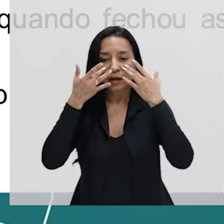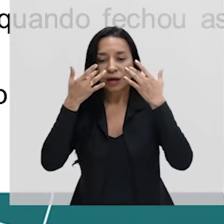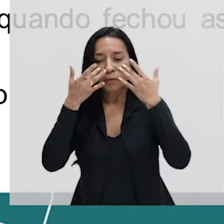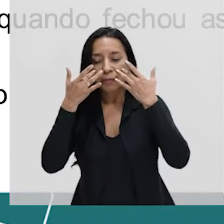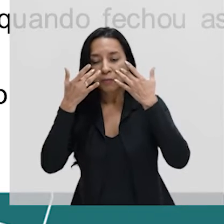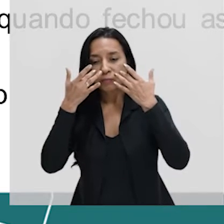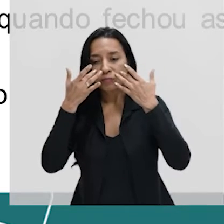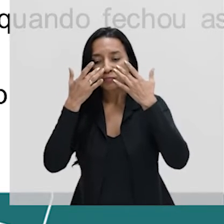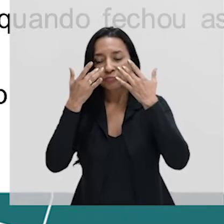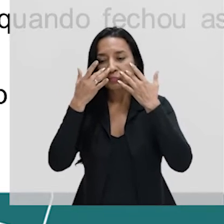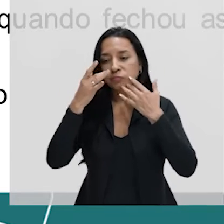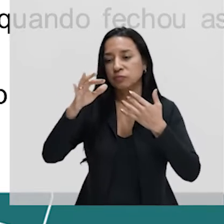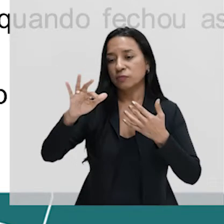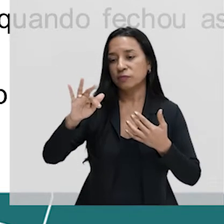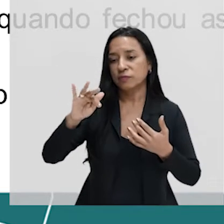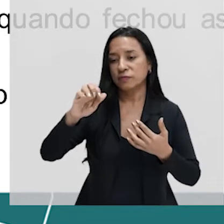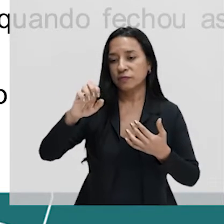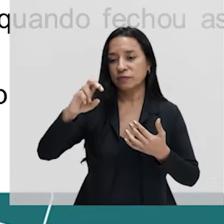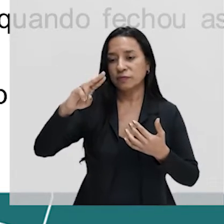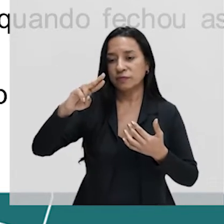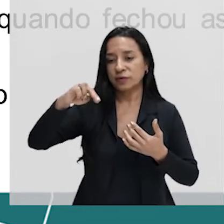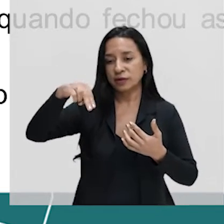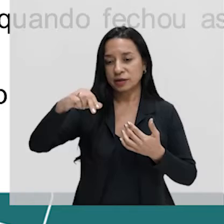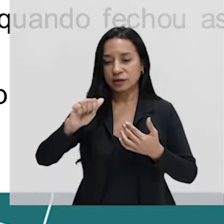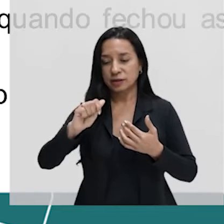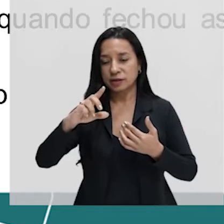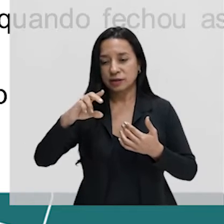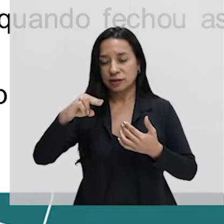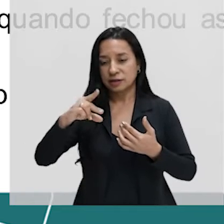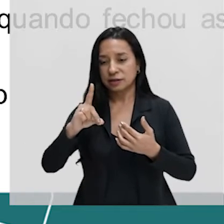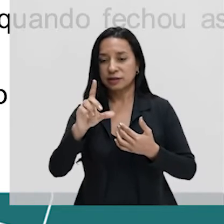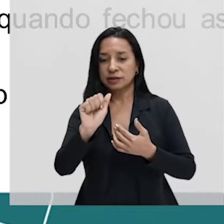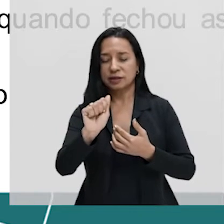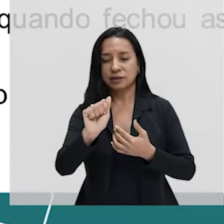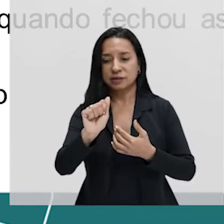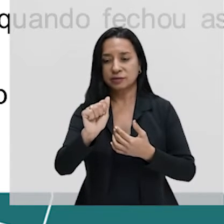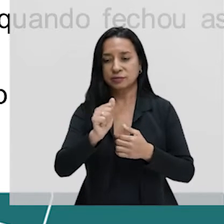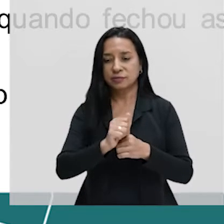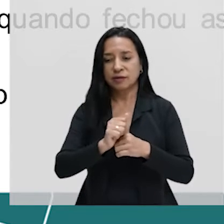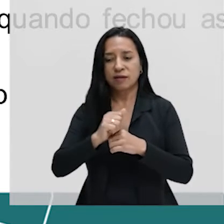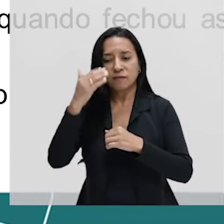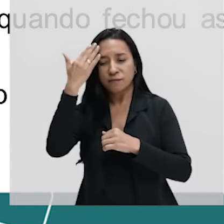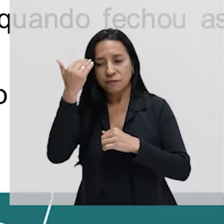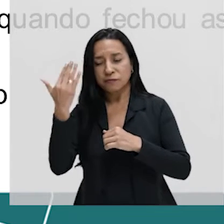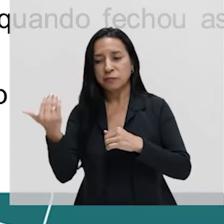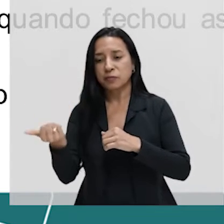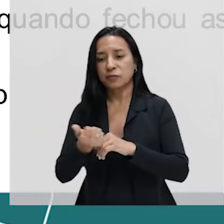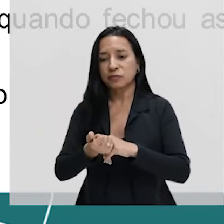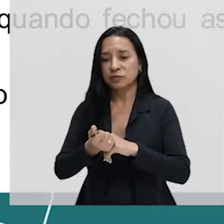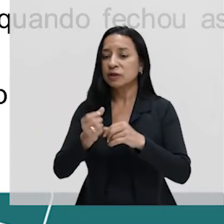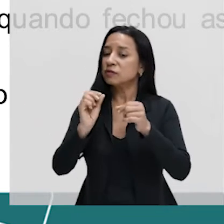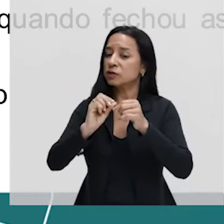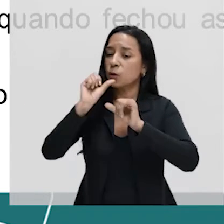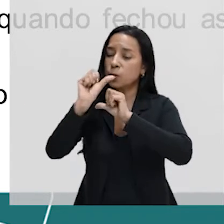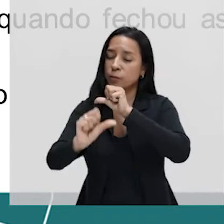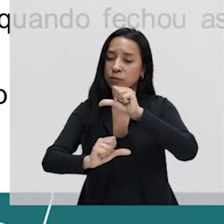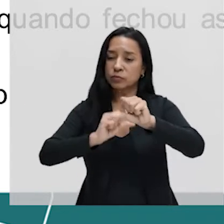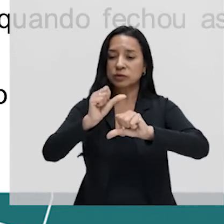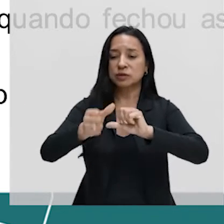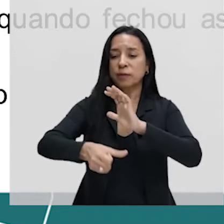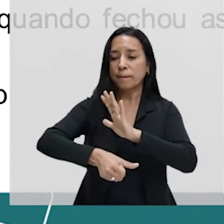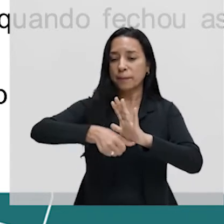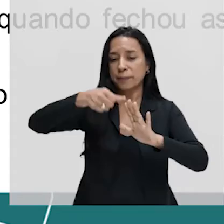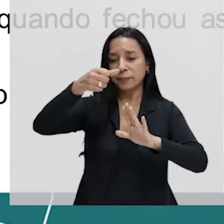quantidade absurda de atores que tem mais ou menos a faixa etária dela, fizeram parte do TBC e fizeram uma mudança, porque a